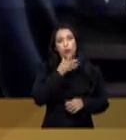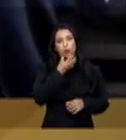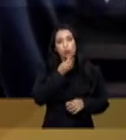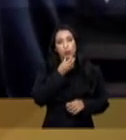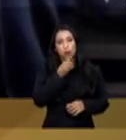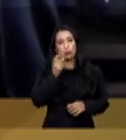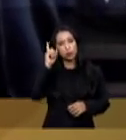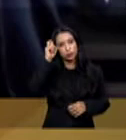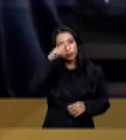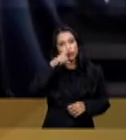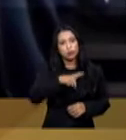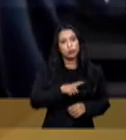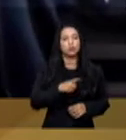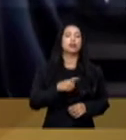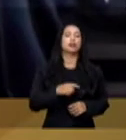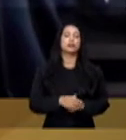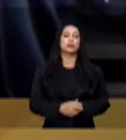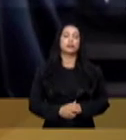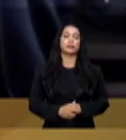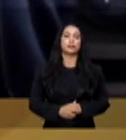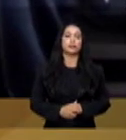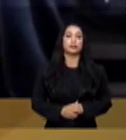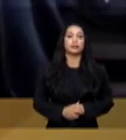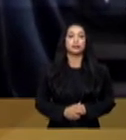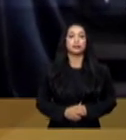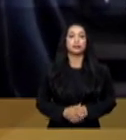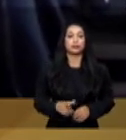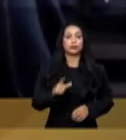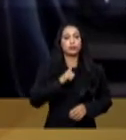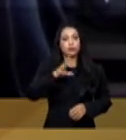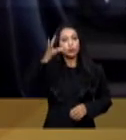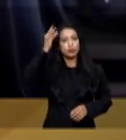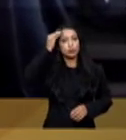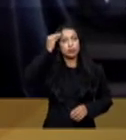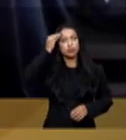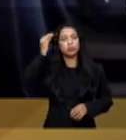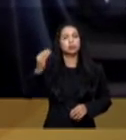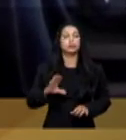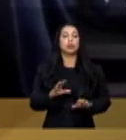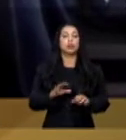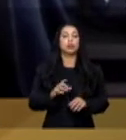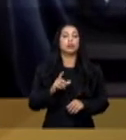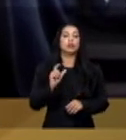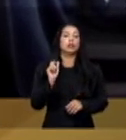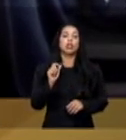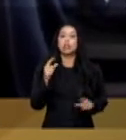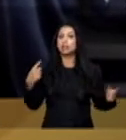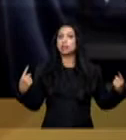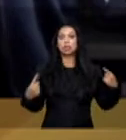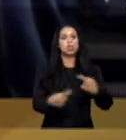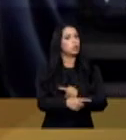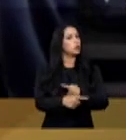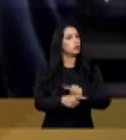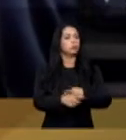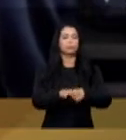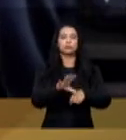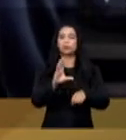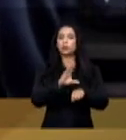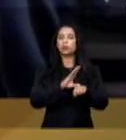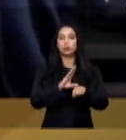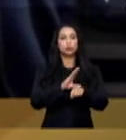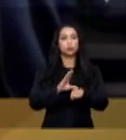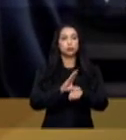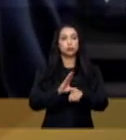o entendimento da sua Corte Especial, que considerou inconstitucional o